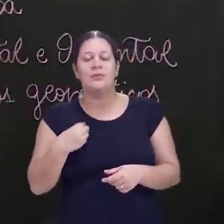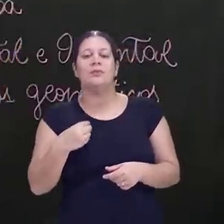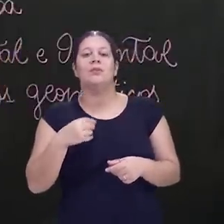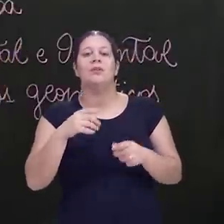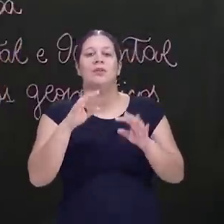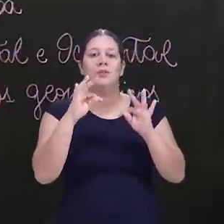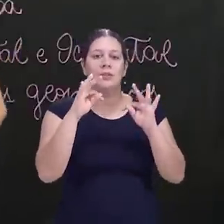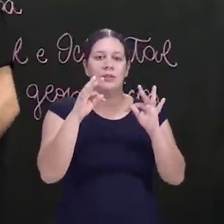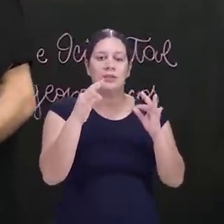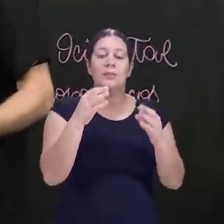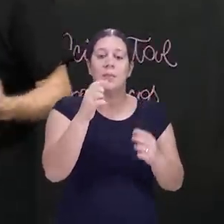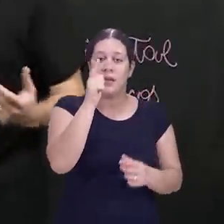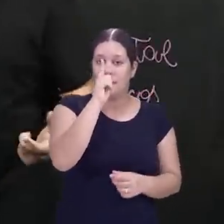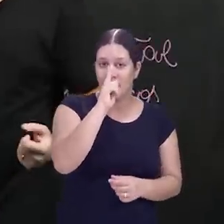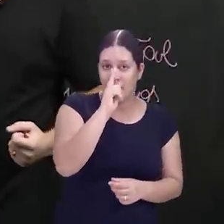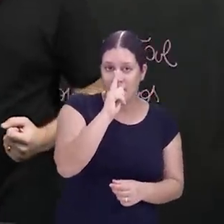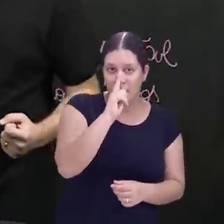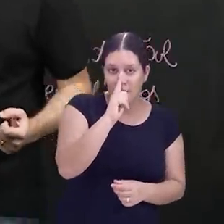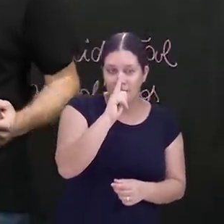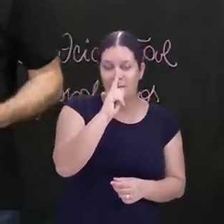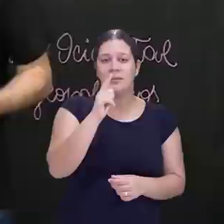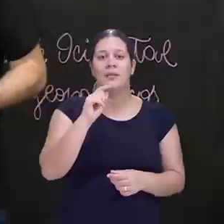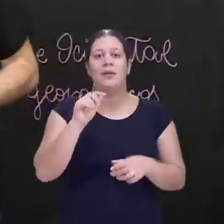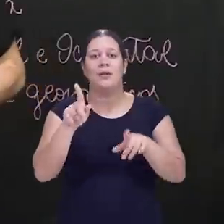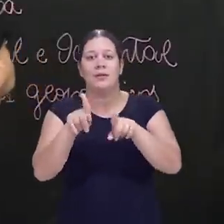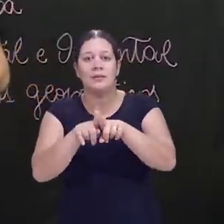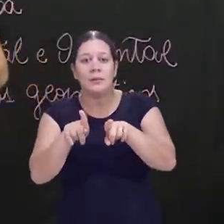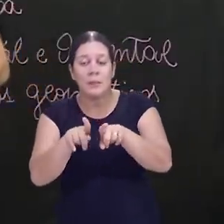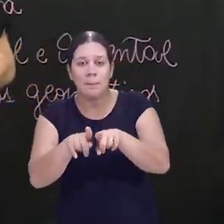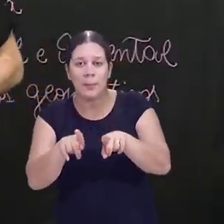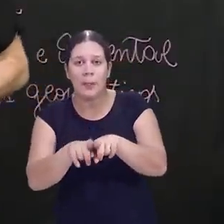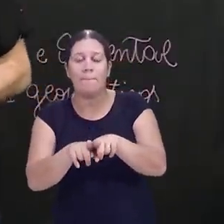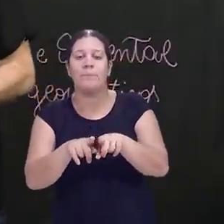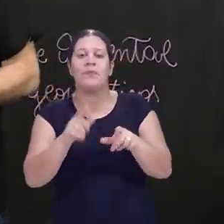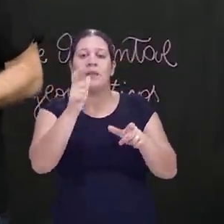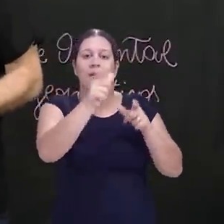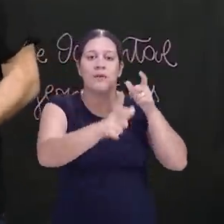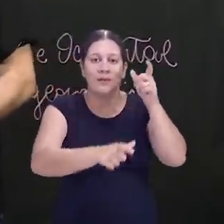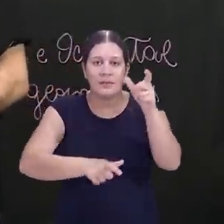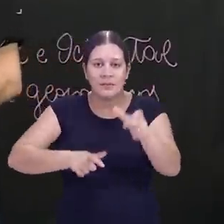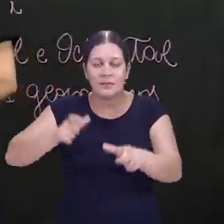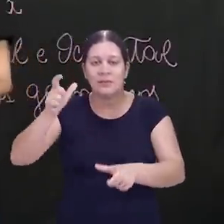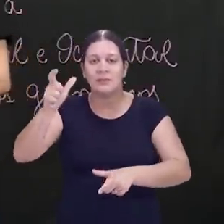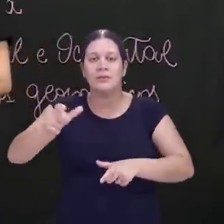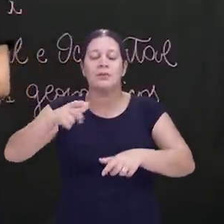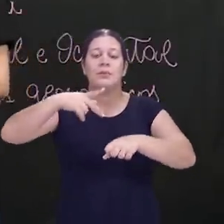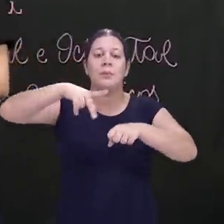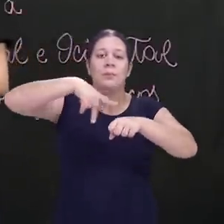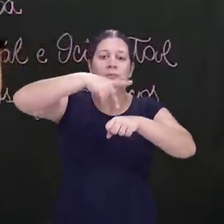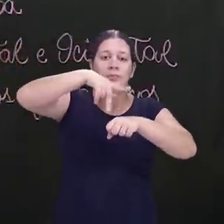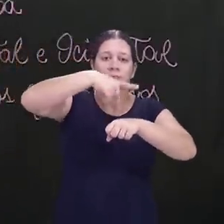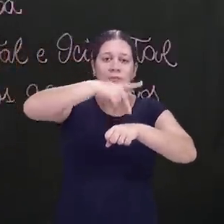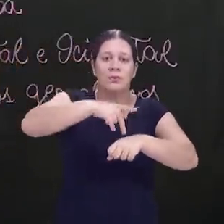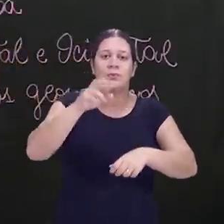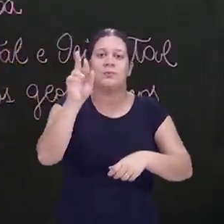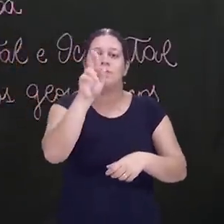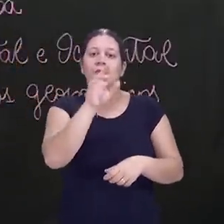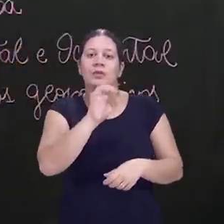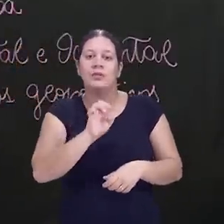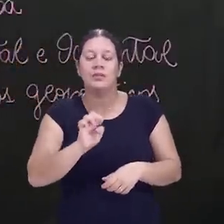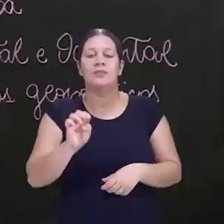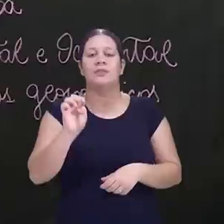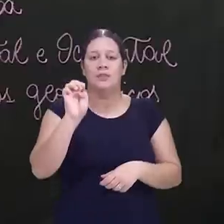pela Sérvia, pela Grécia, pela Bulgária, pela Romênia, caracterizados então países que estão na região da